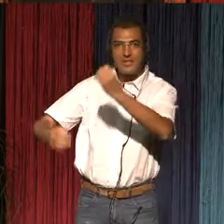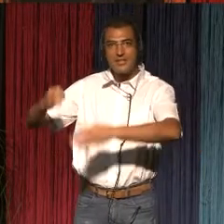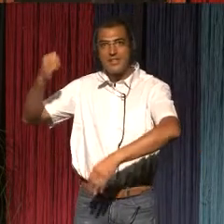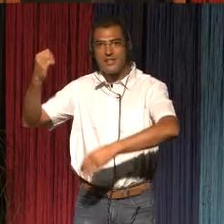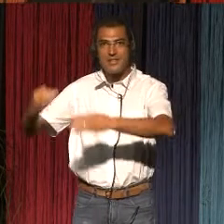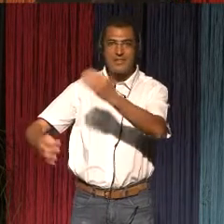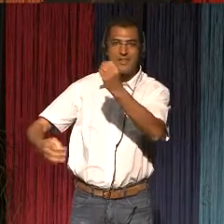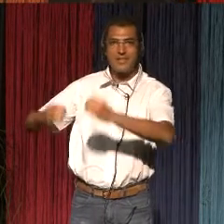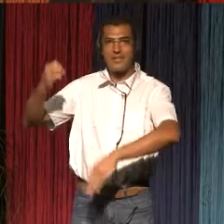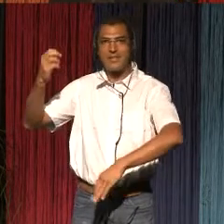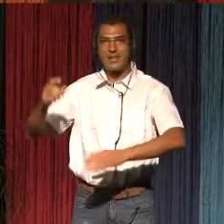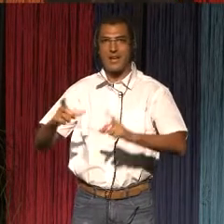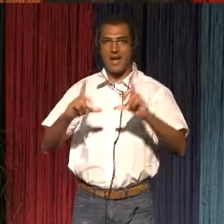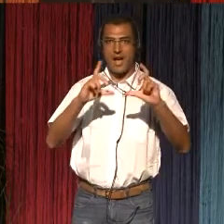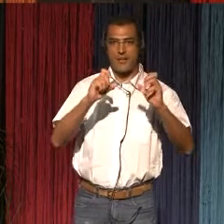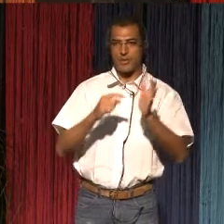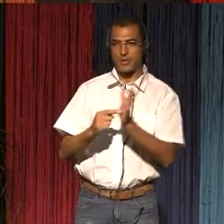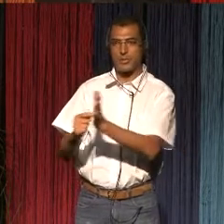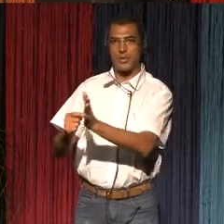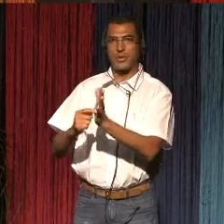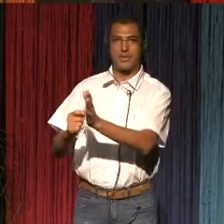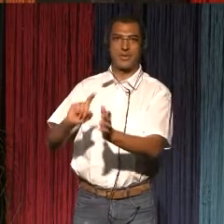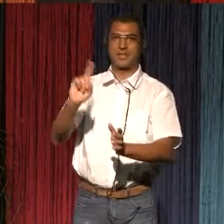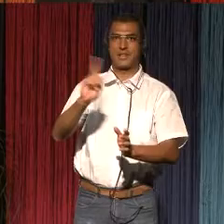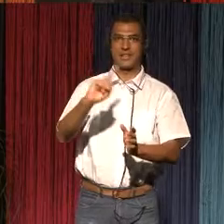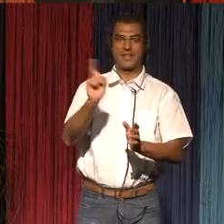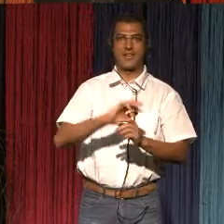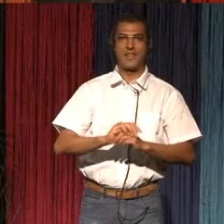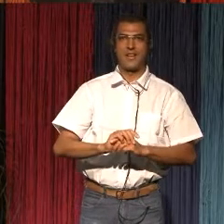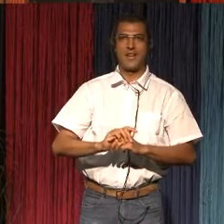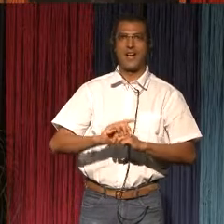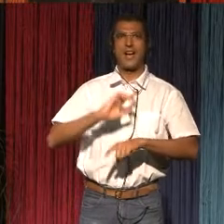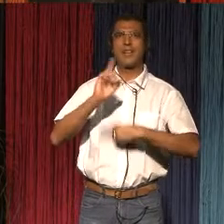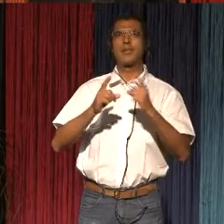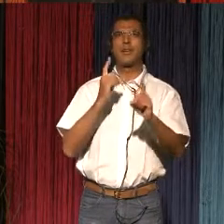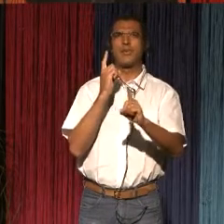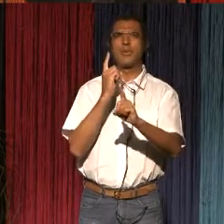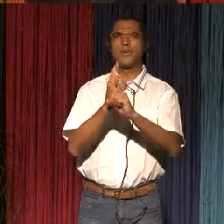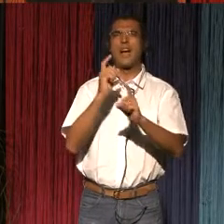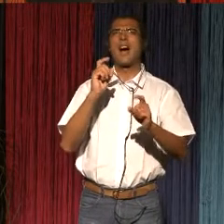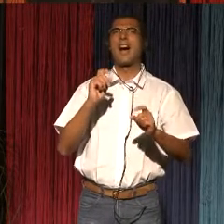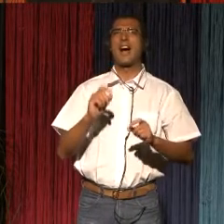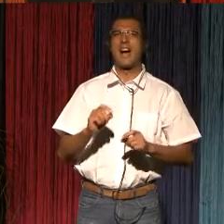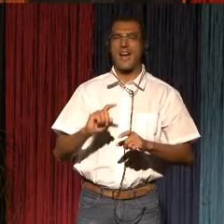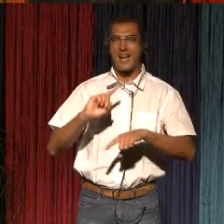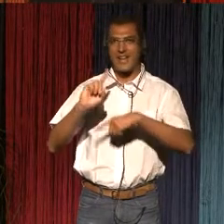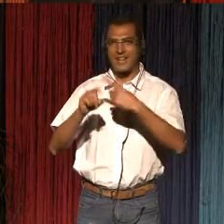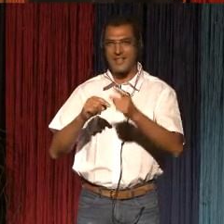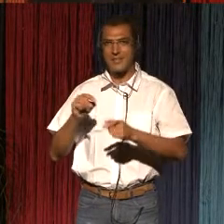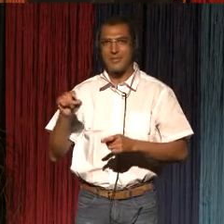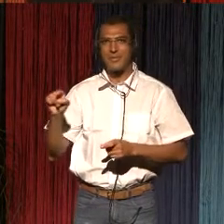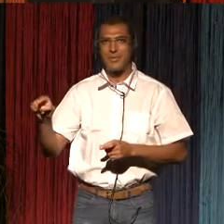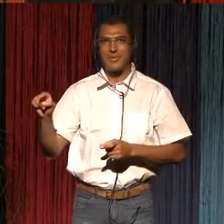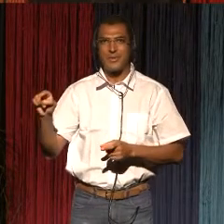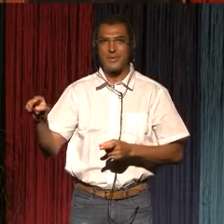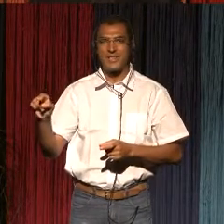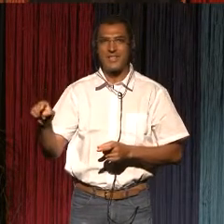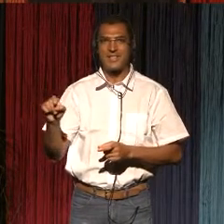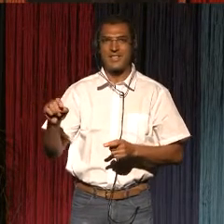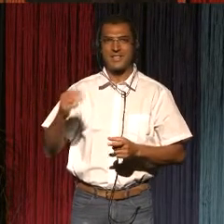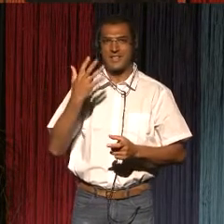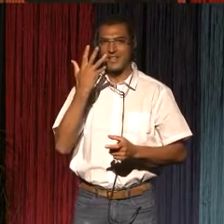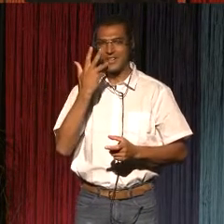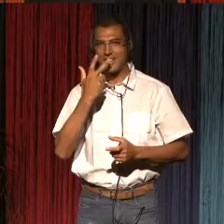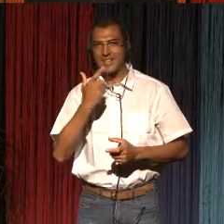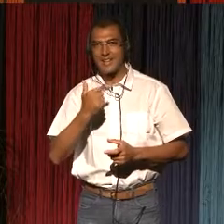mostrava nenhuma imagem. E o que eles observaram é que o vocabulário e a lembrança lembrança, a memória era muito